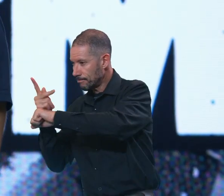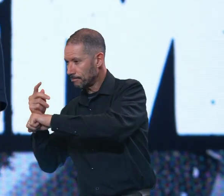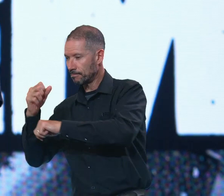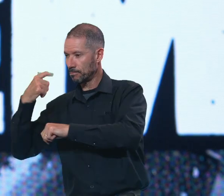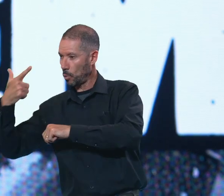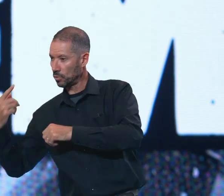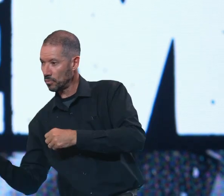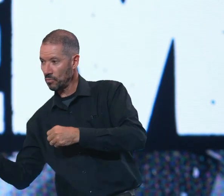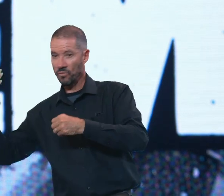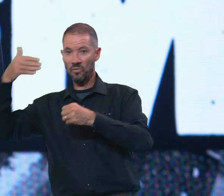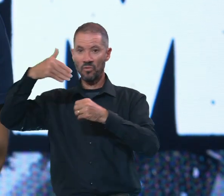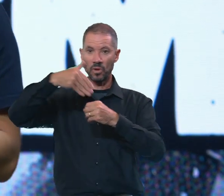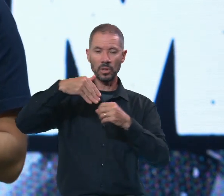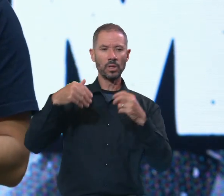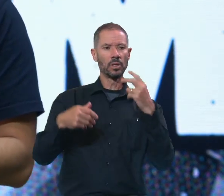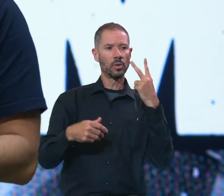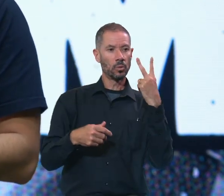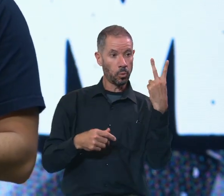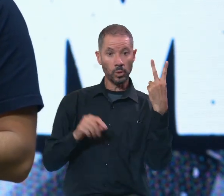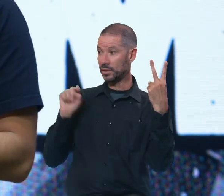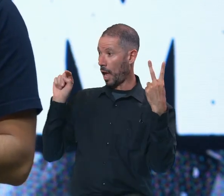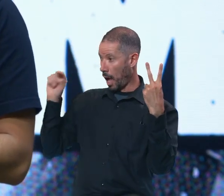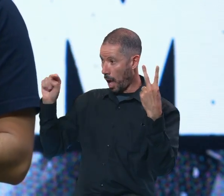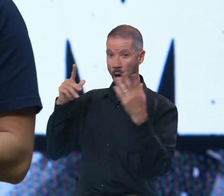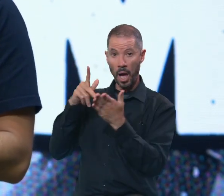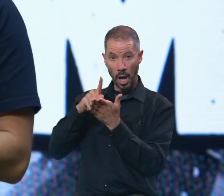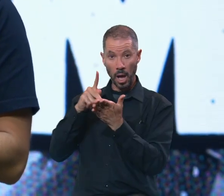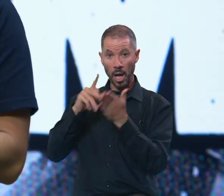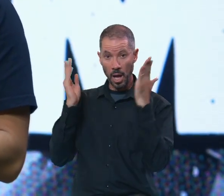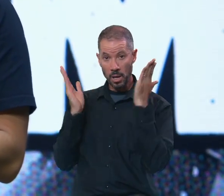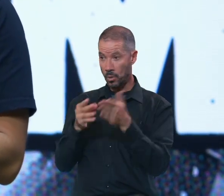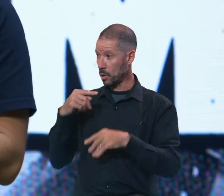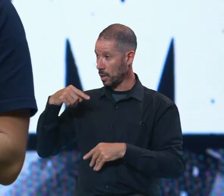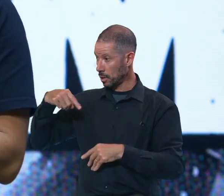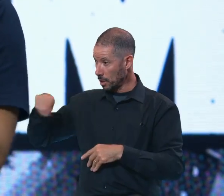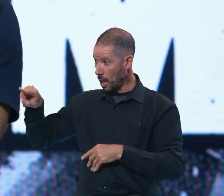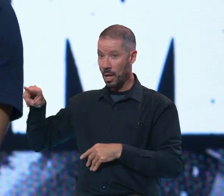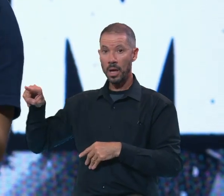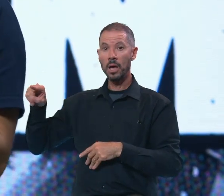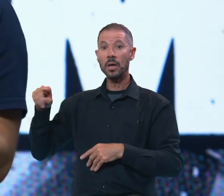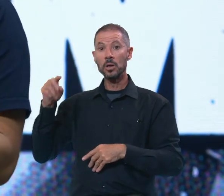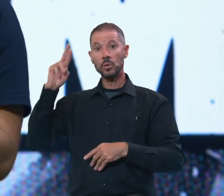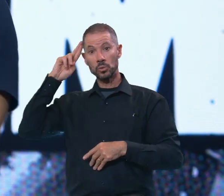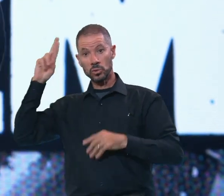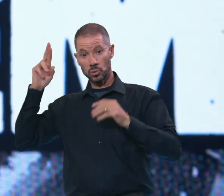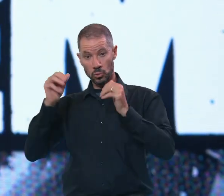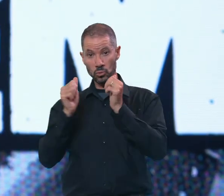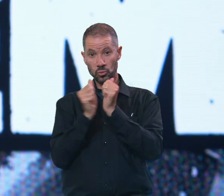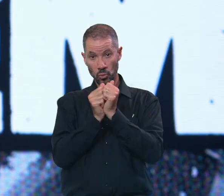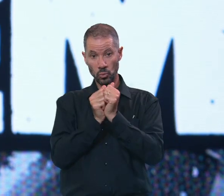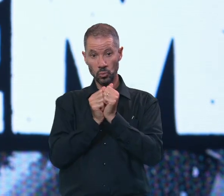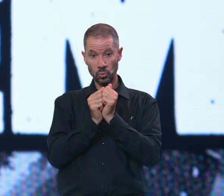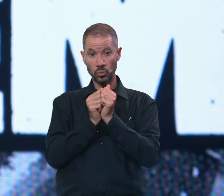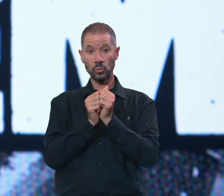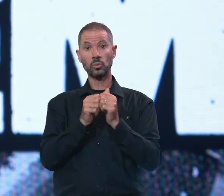voltam, 2 dizendo, é lá, é agora, é para ontem. O Senhor está conosco, tem um povo mais complicado lá para lutar, mas Deus está